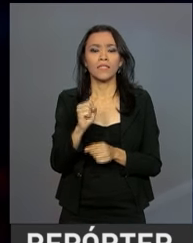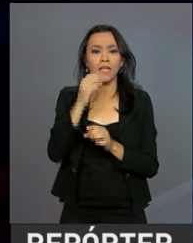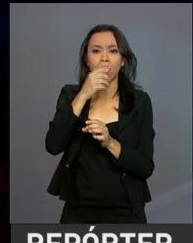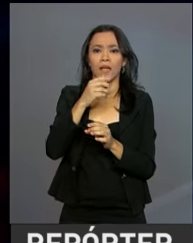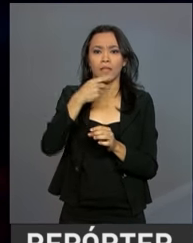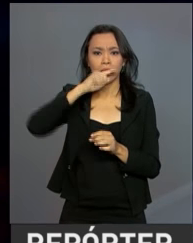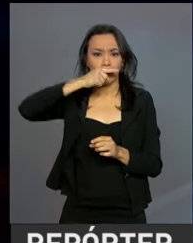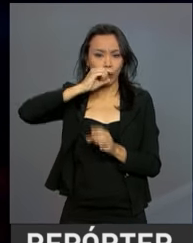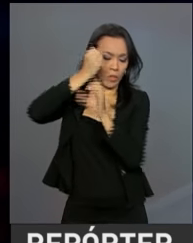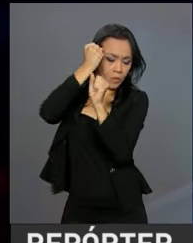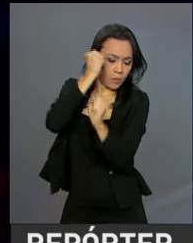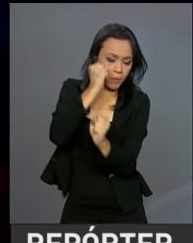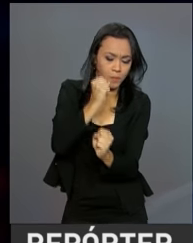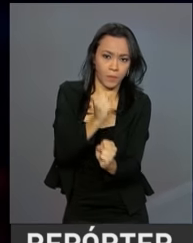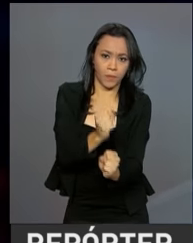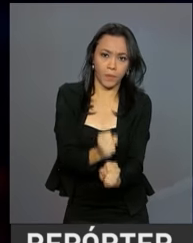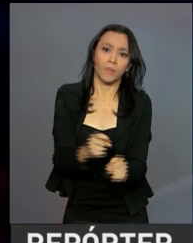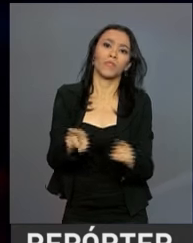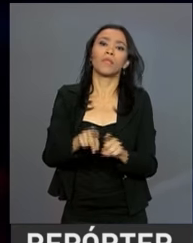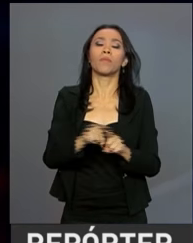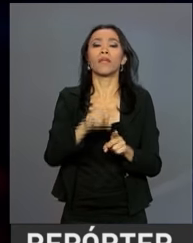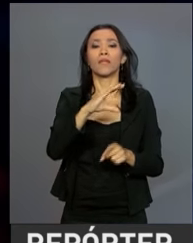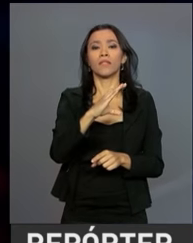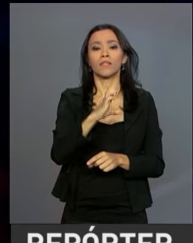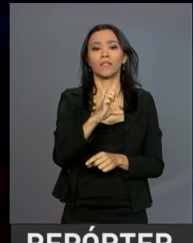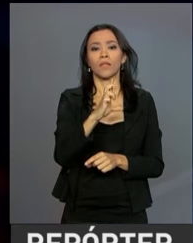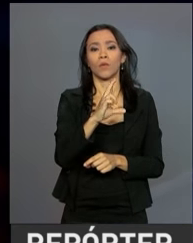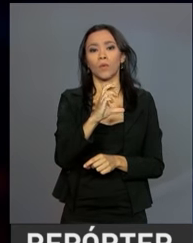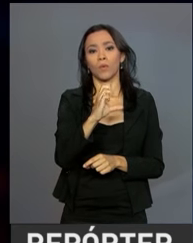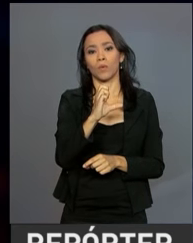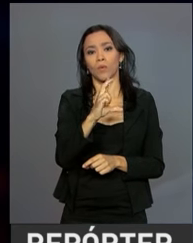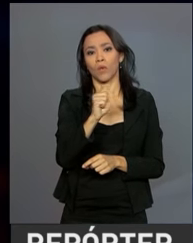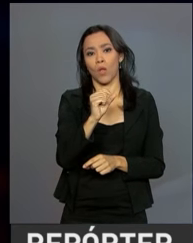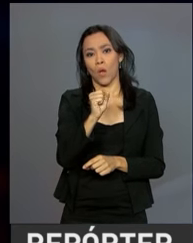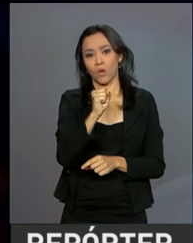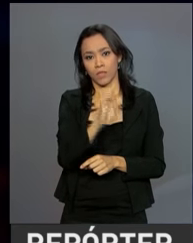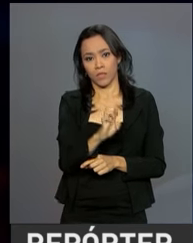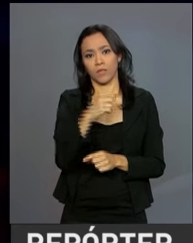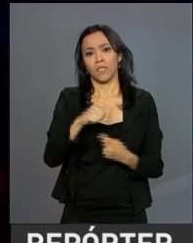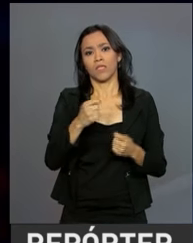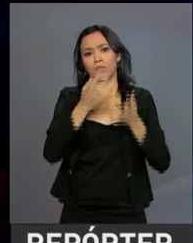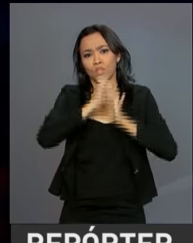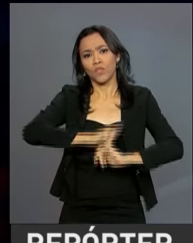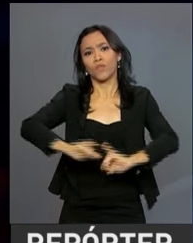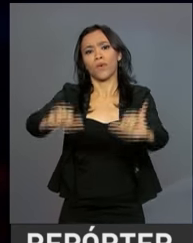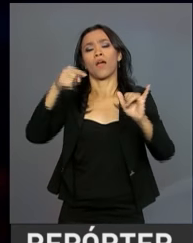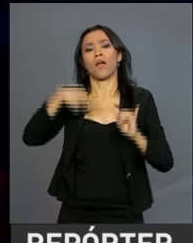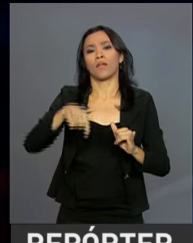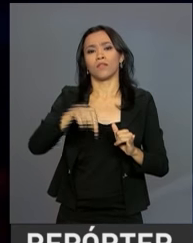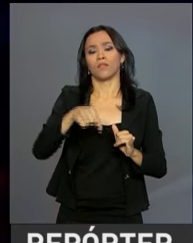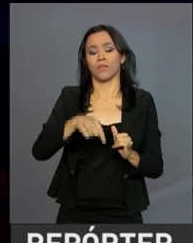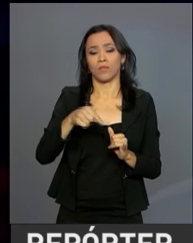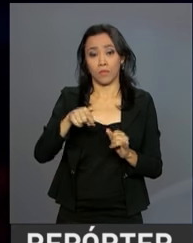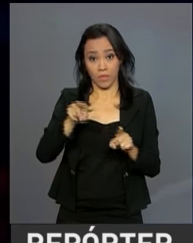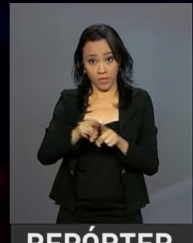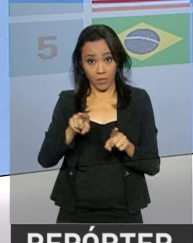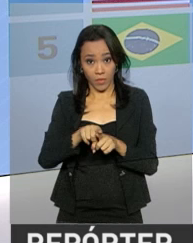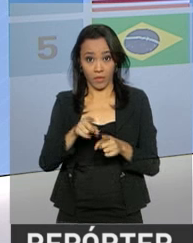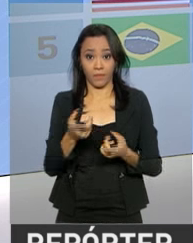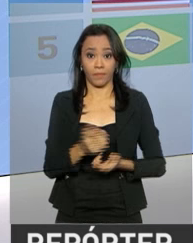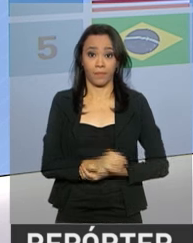própria celulose que fica com o resto. Nós temos que difundir essa tecnologia e esse consumo mundo